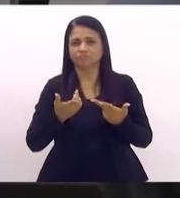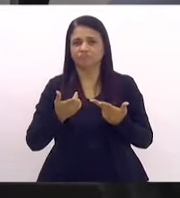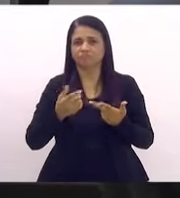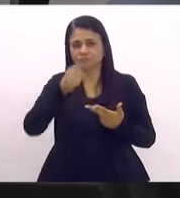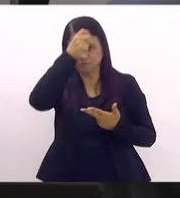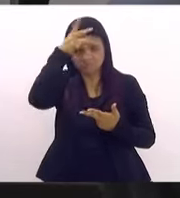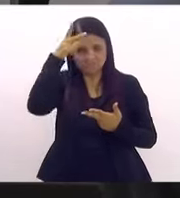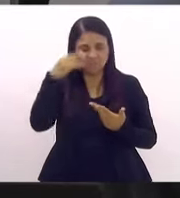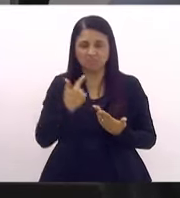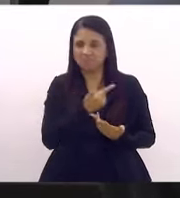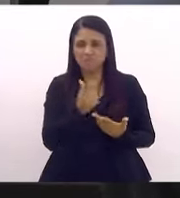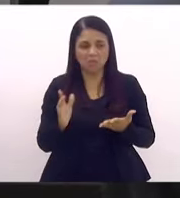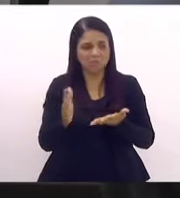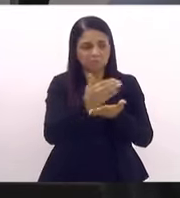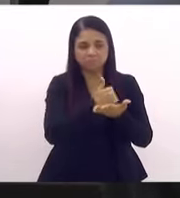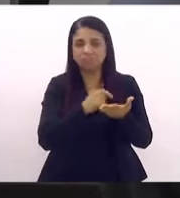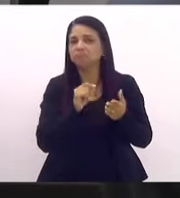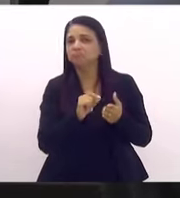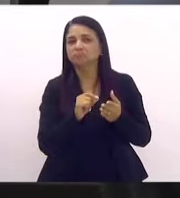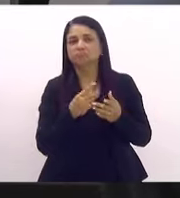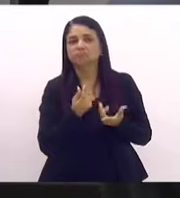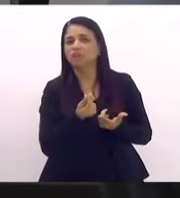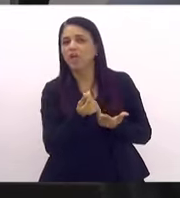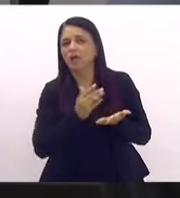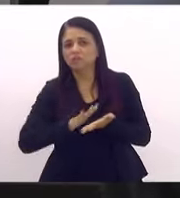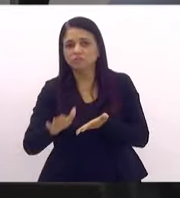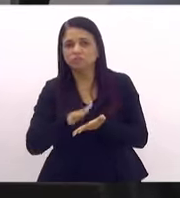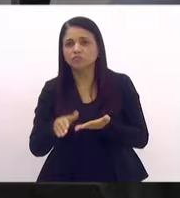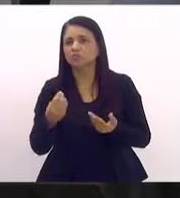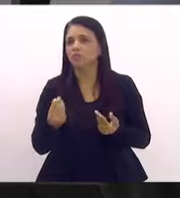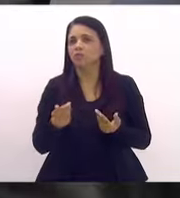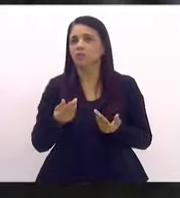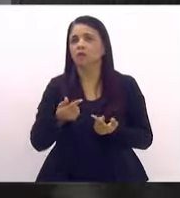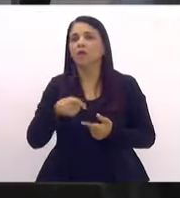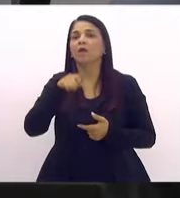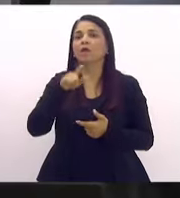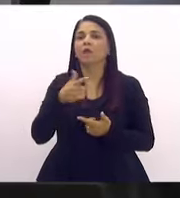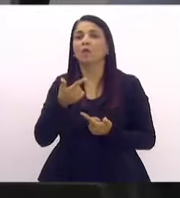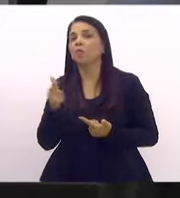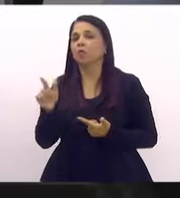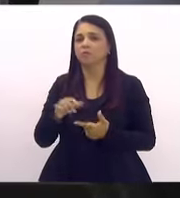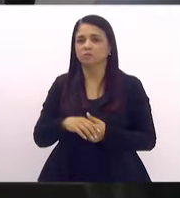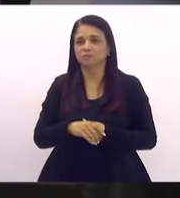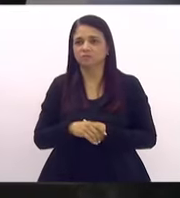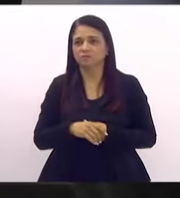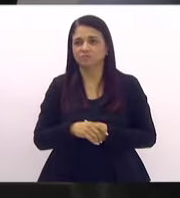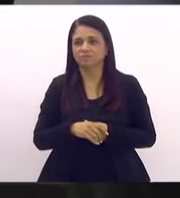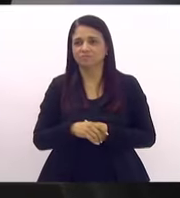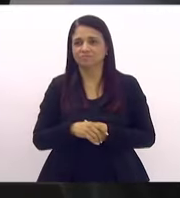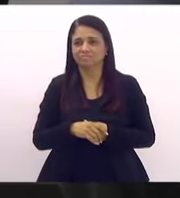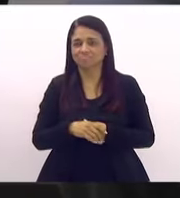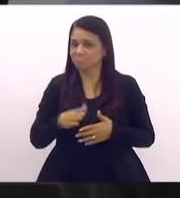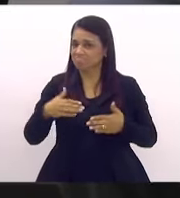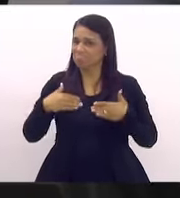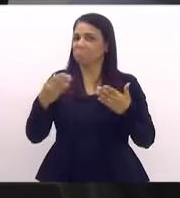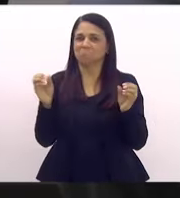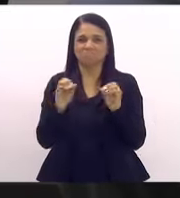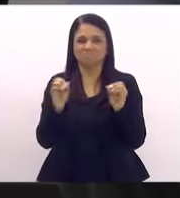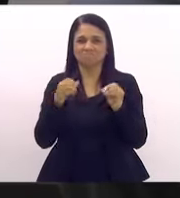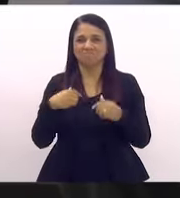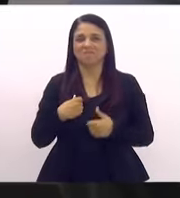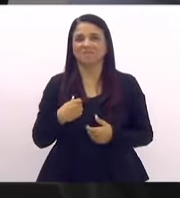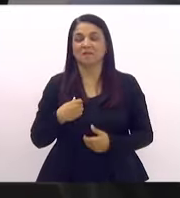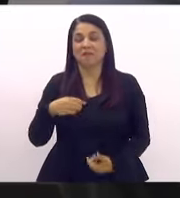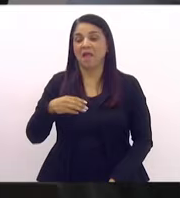de gasto, né? Aí a gente vai ver quem é o autor. Eu não me surpreendo. Raimundo